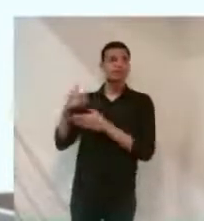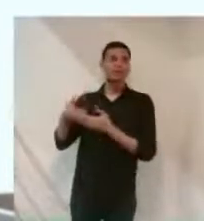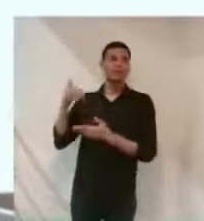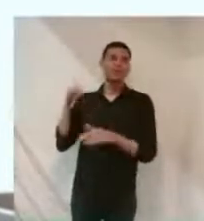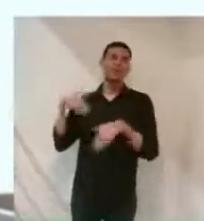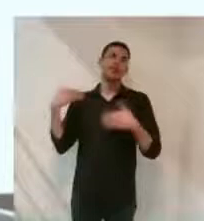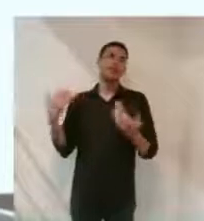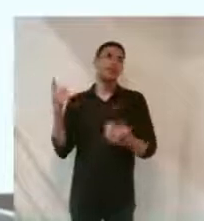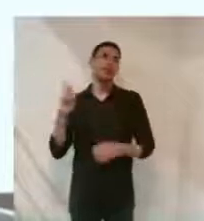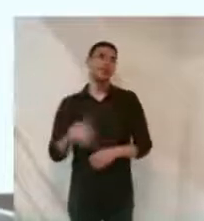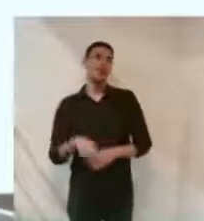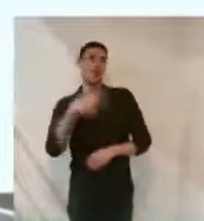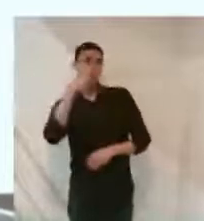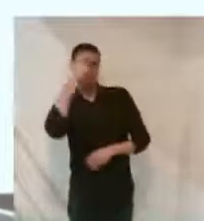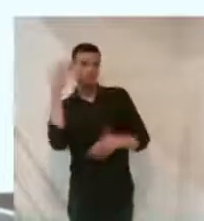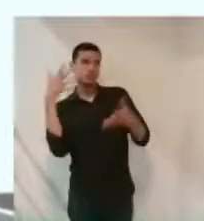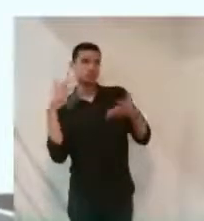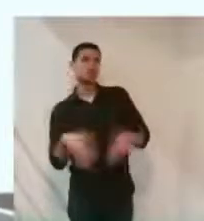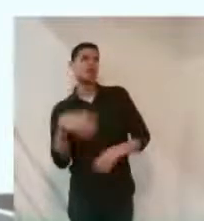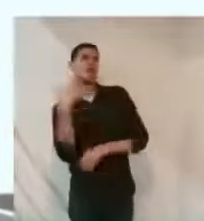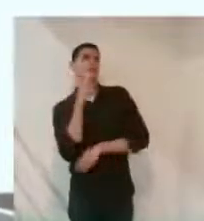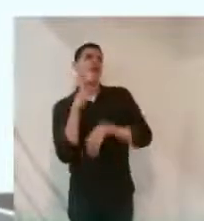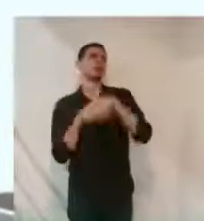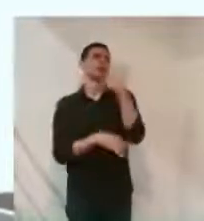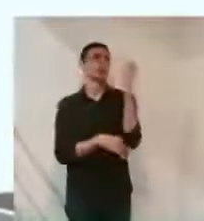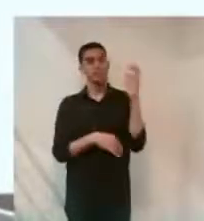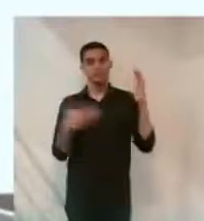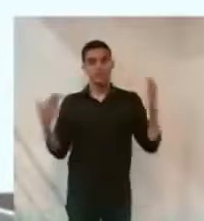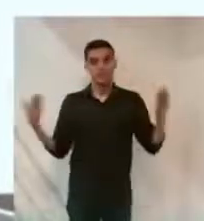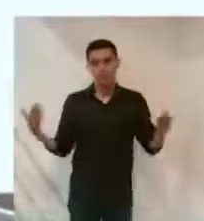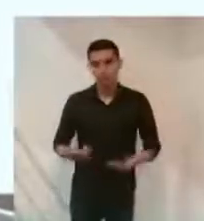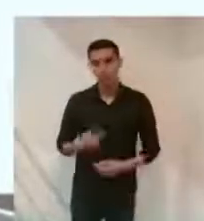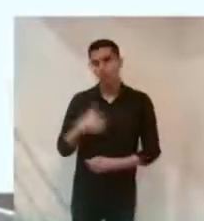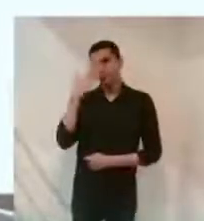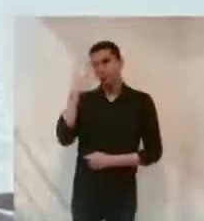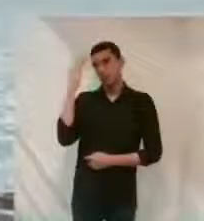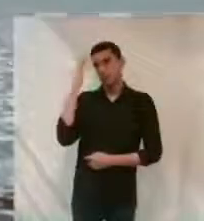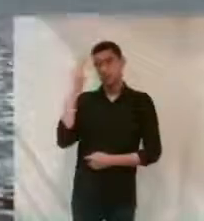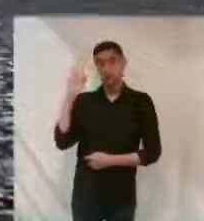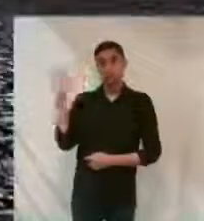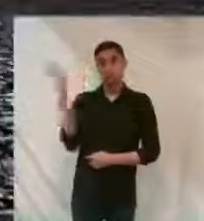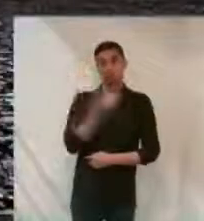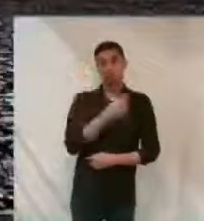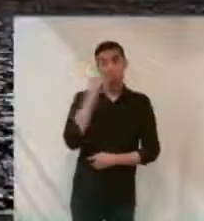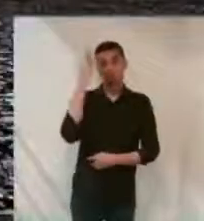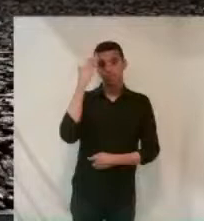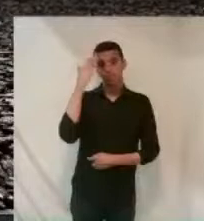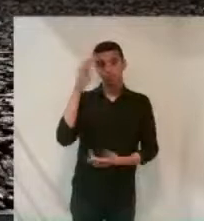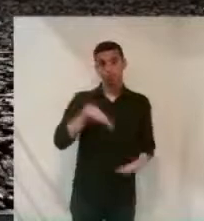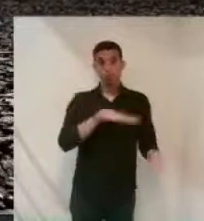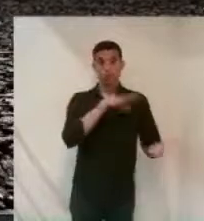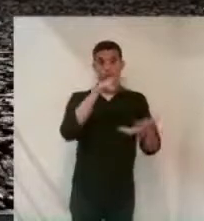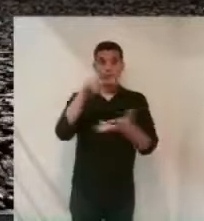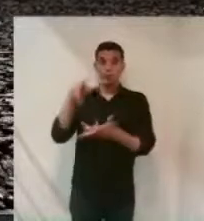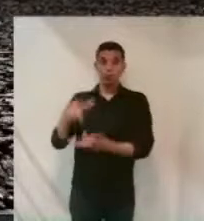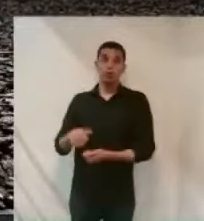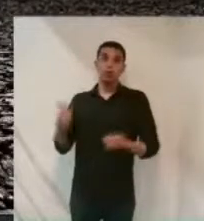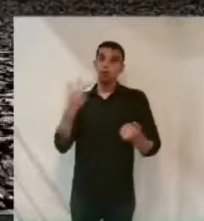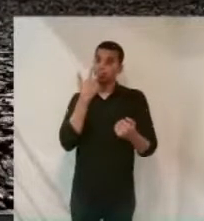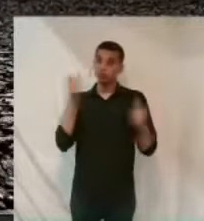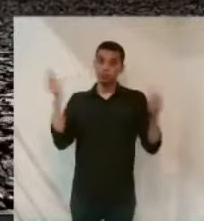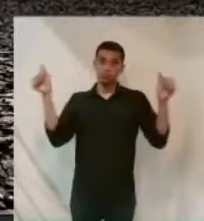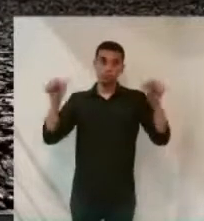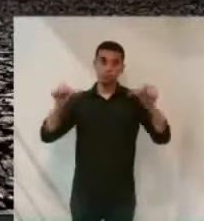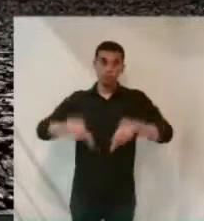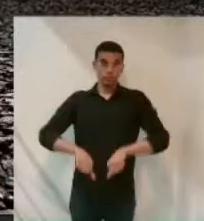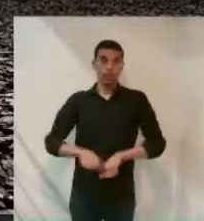de eco chato, hoje não é mais. Acho que ninguém mais duvida, né, o que está acontecendo com o nosso planeta. Tem gente que tem dinheiro para buscar